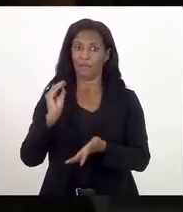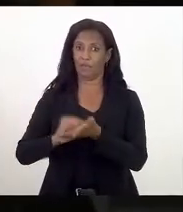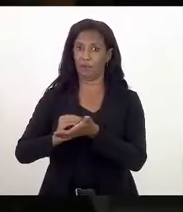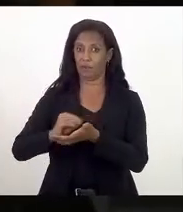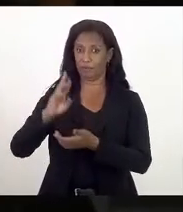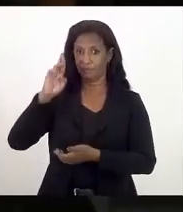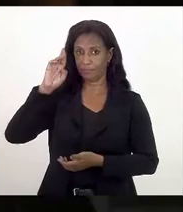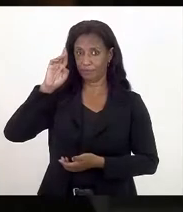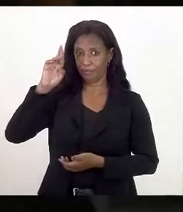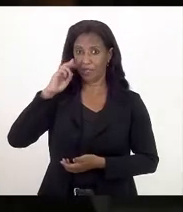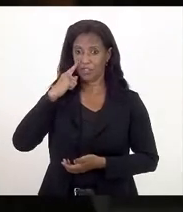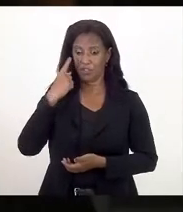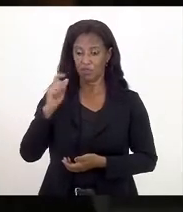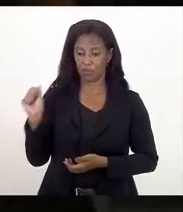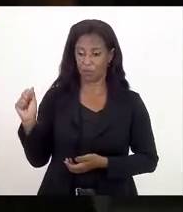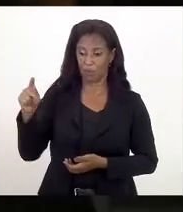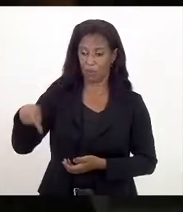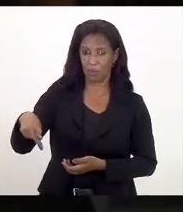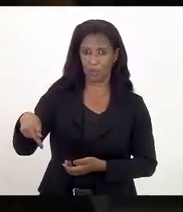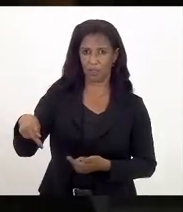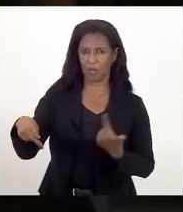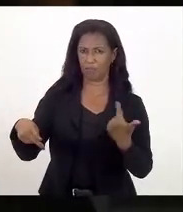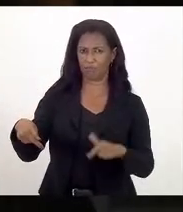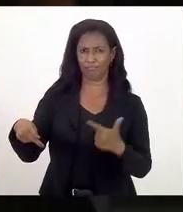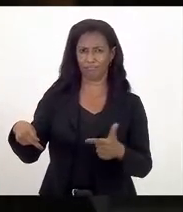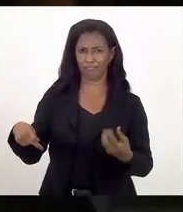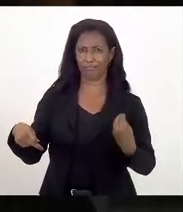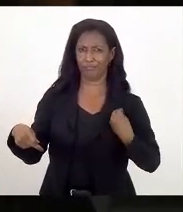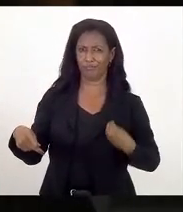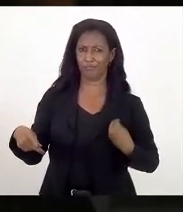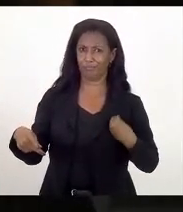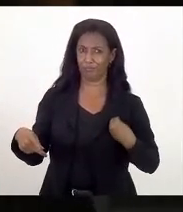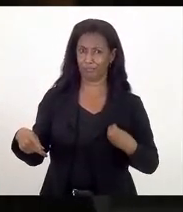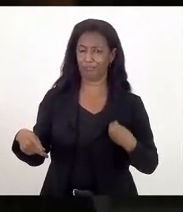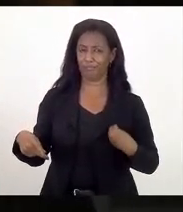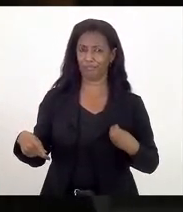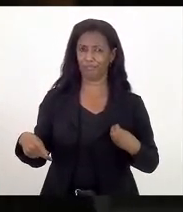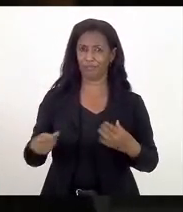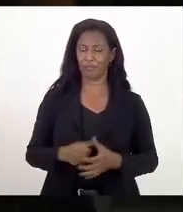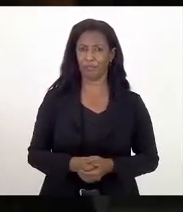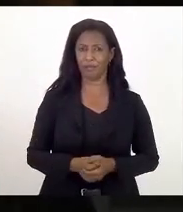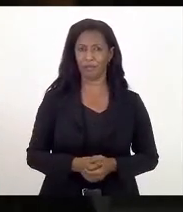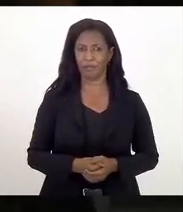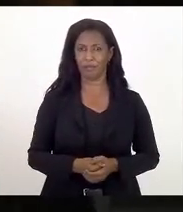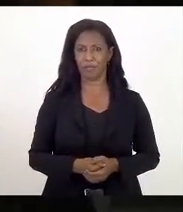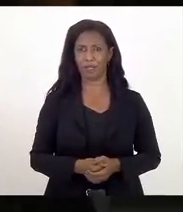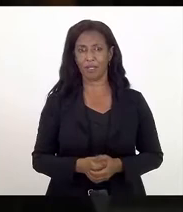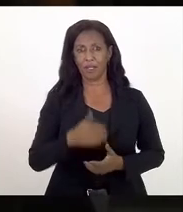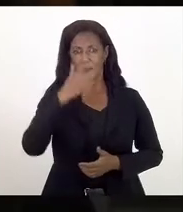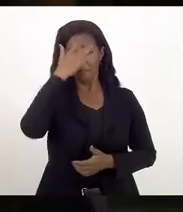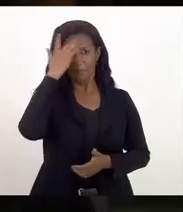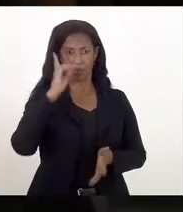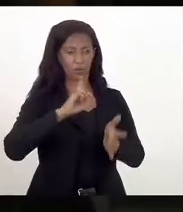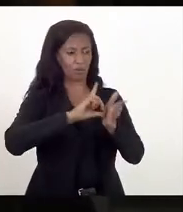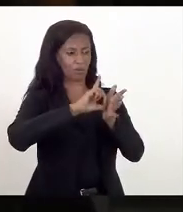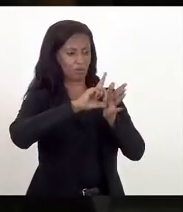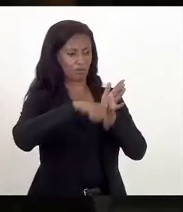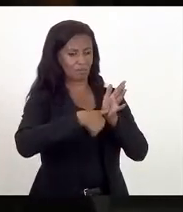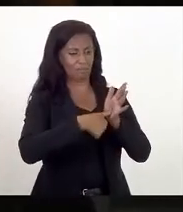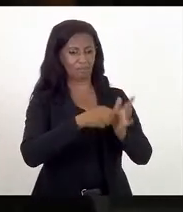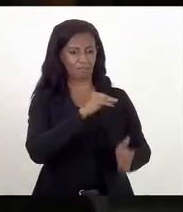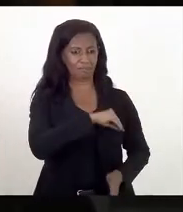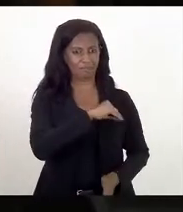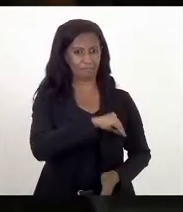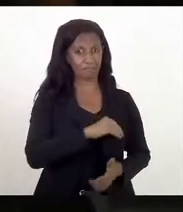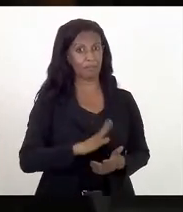a gente viu aposentados sem ter o que receber servidores com seus salários atrasados. Então, a minha